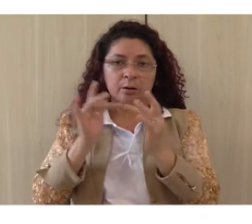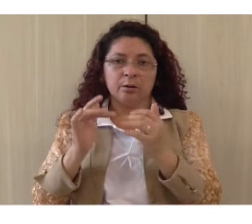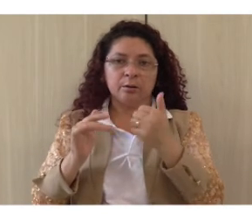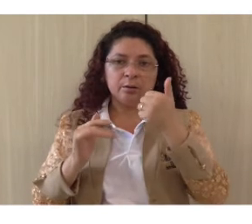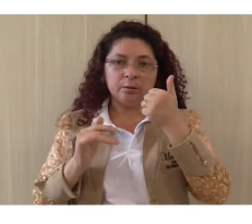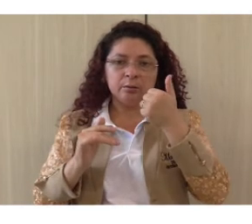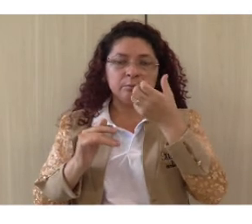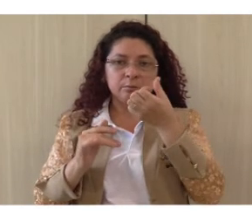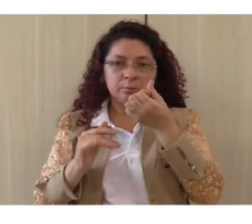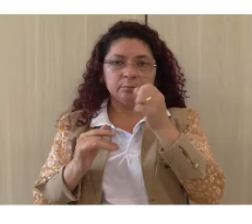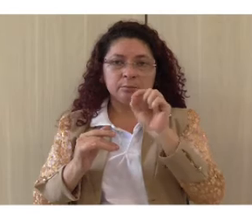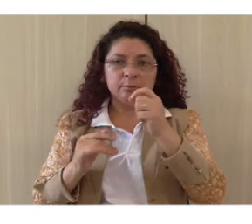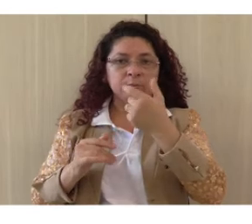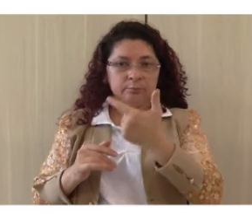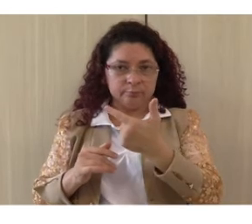item